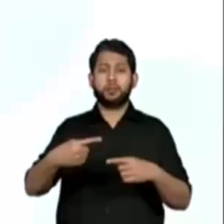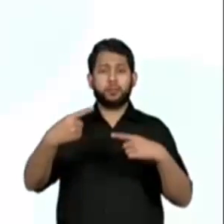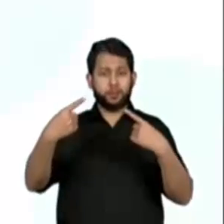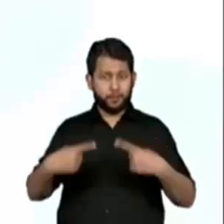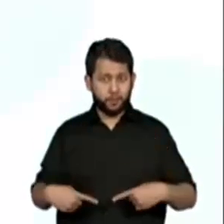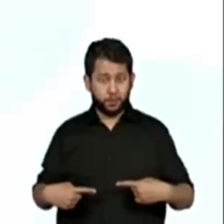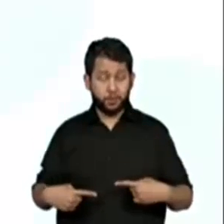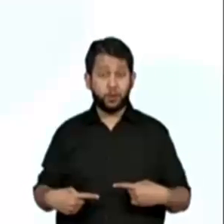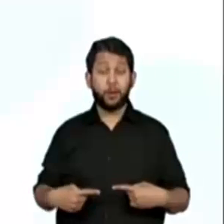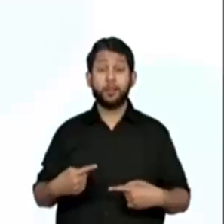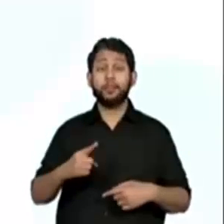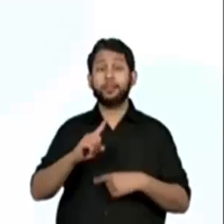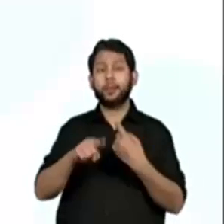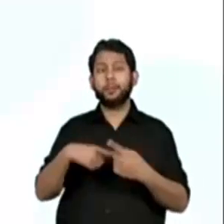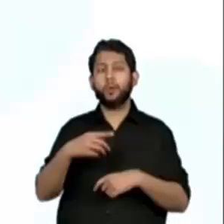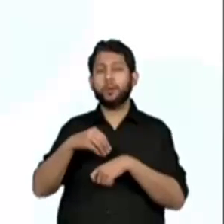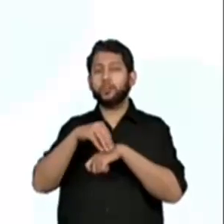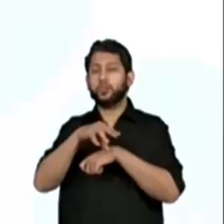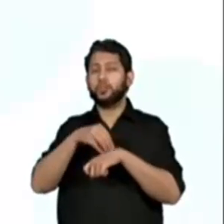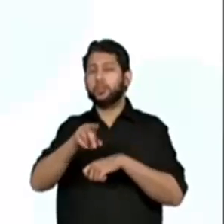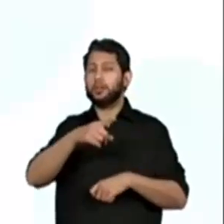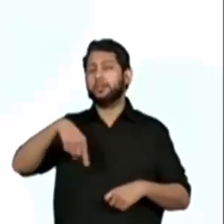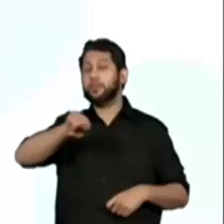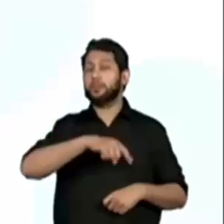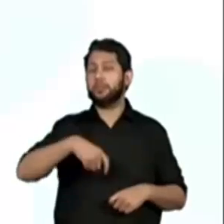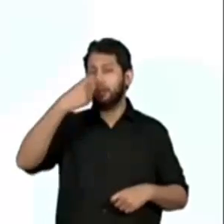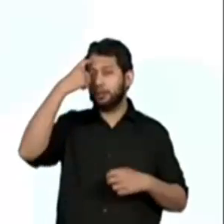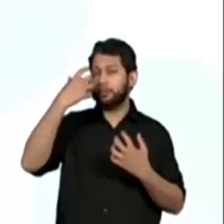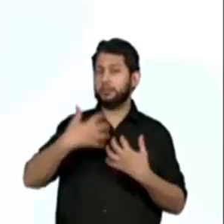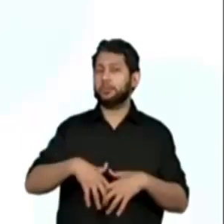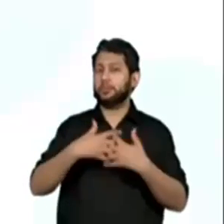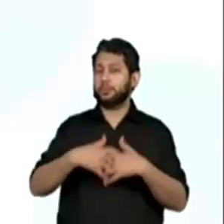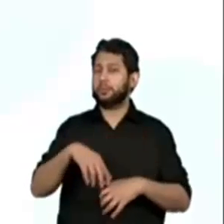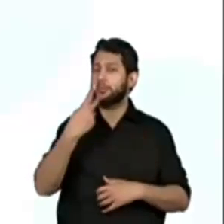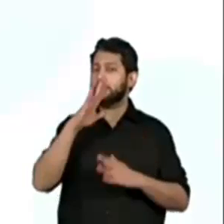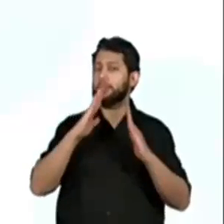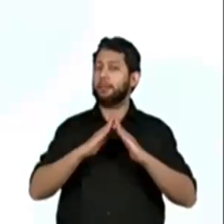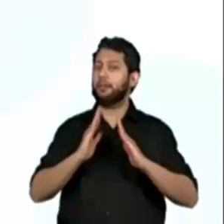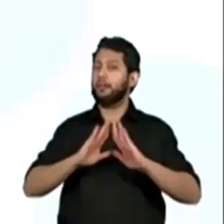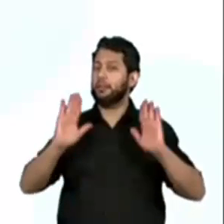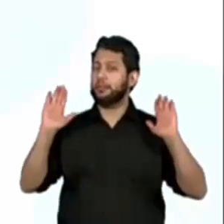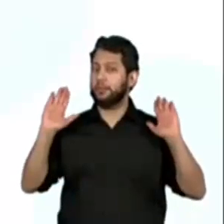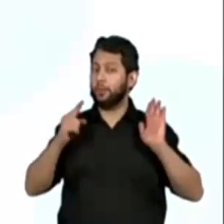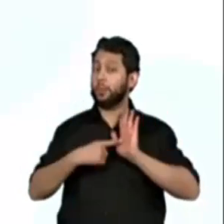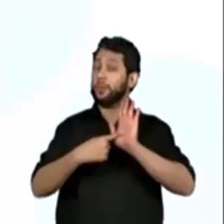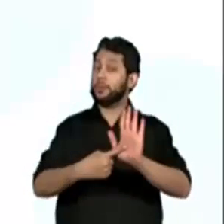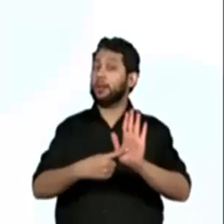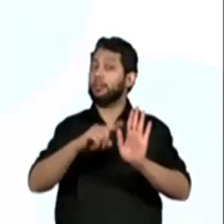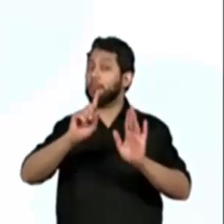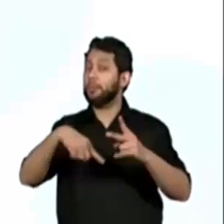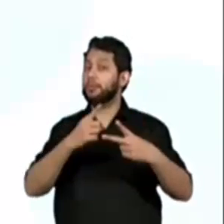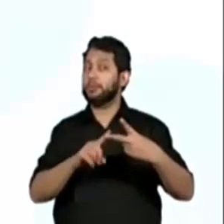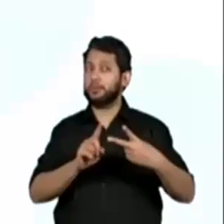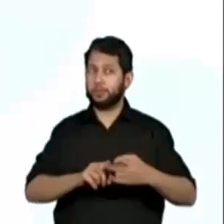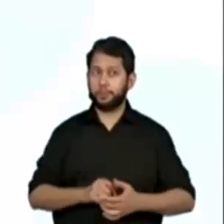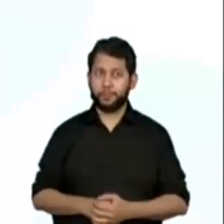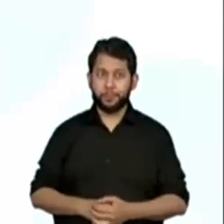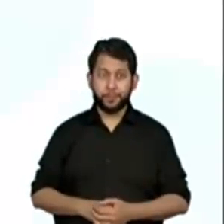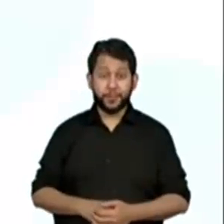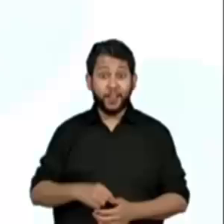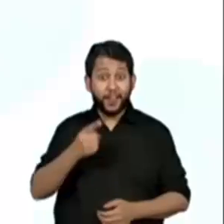e eu vou jogar o restante desse desafio aí para vocês fazerem em casa, certo? A gente vai ter que descobrir o